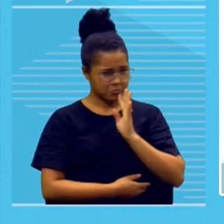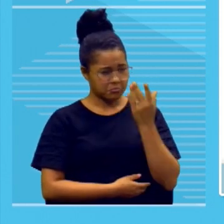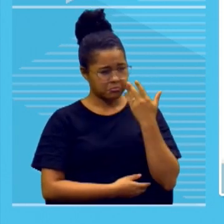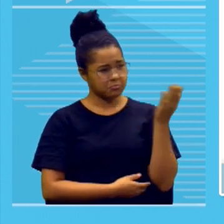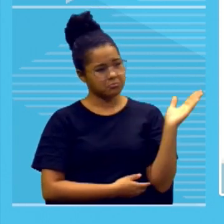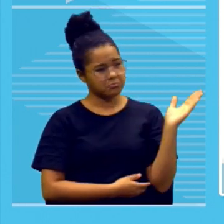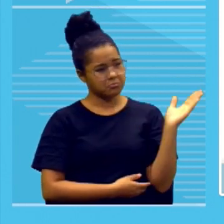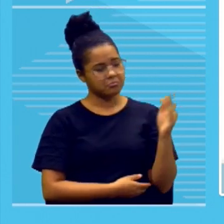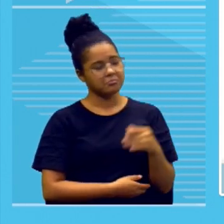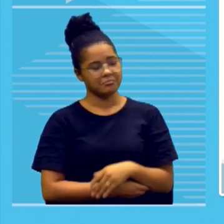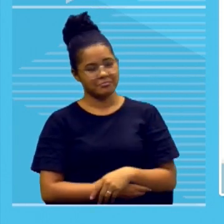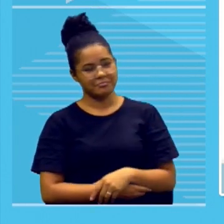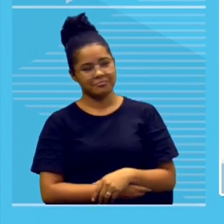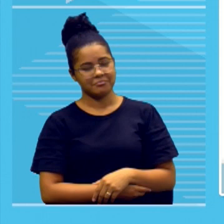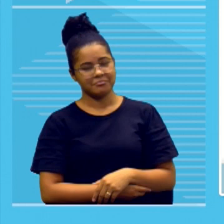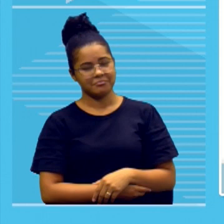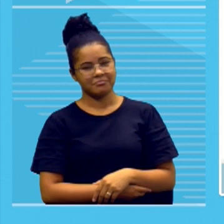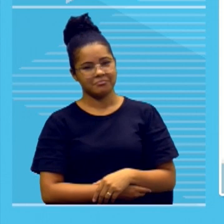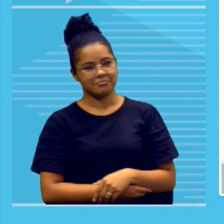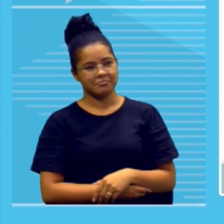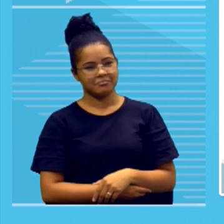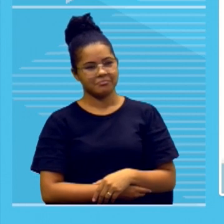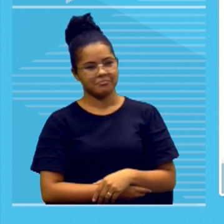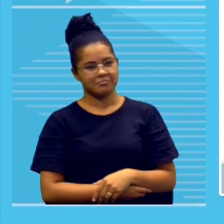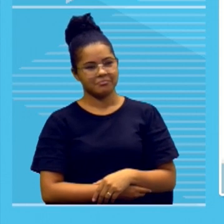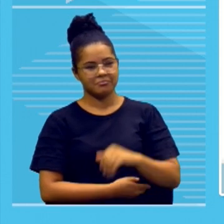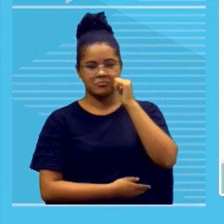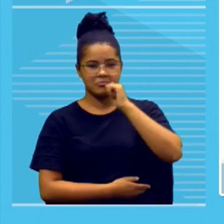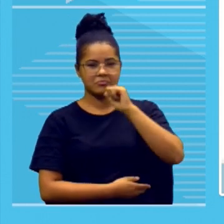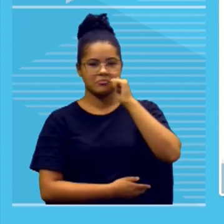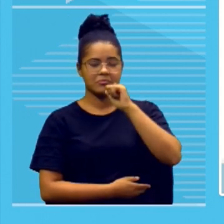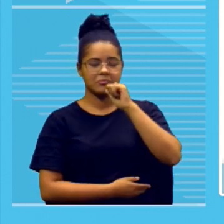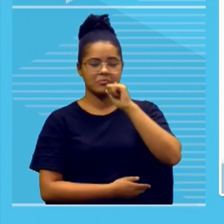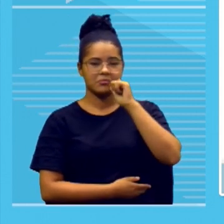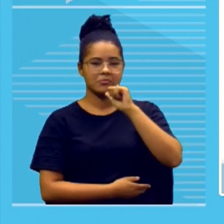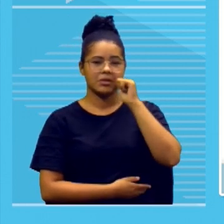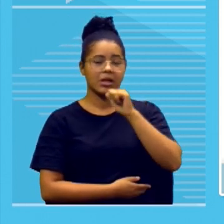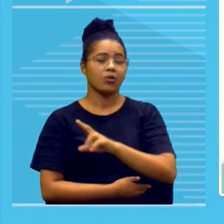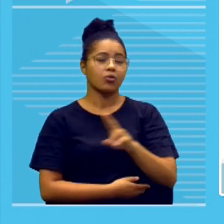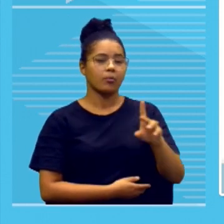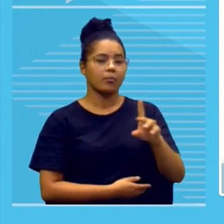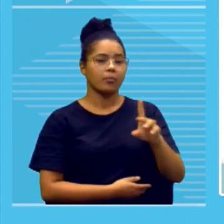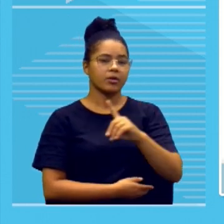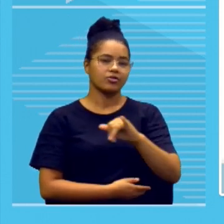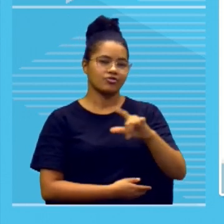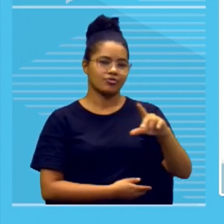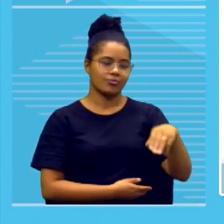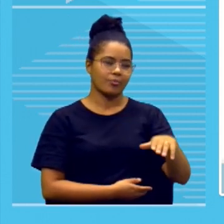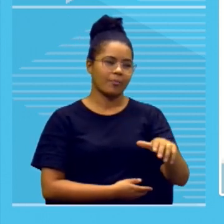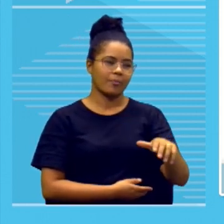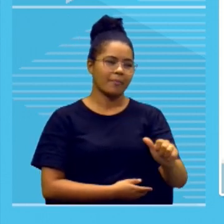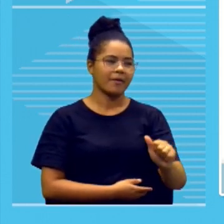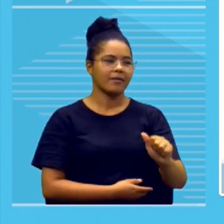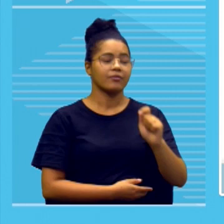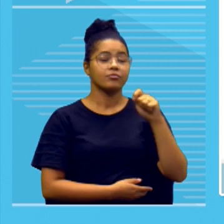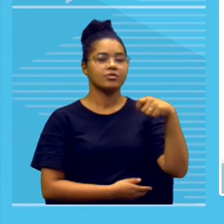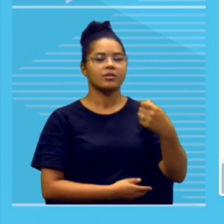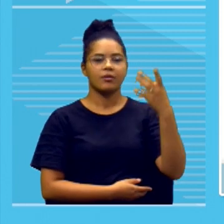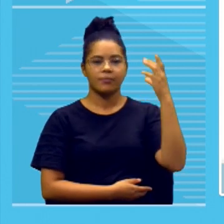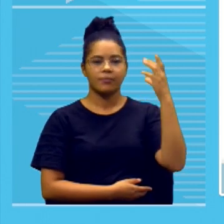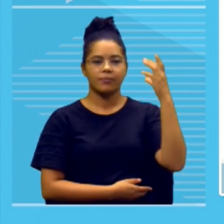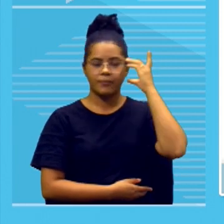dela? Uma, não vai ter Copa. Não, vai ter Copa.